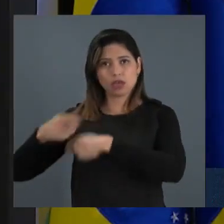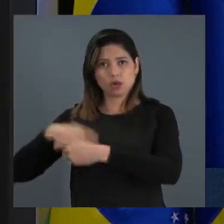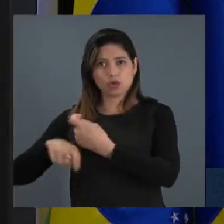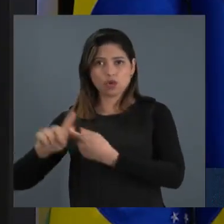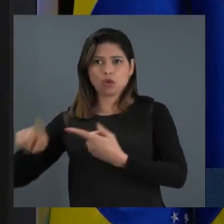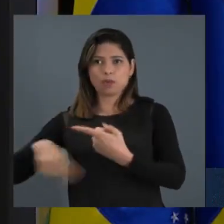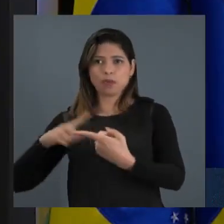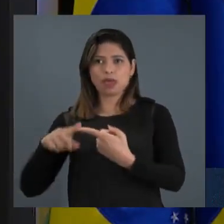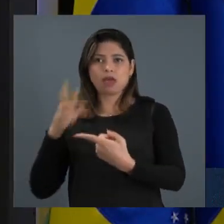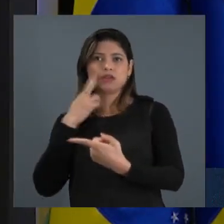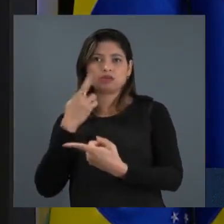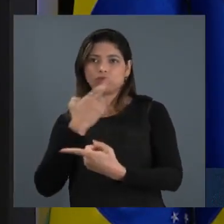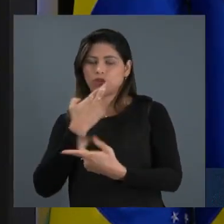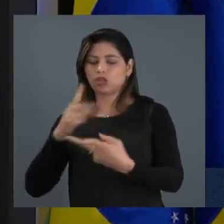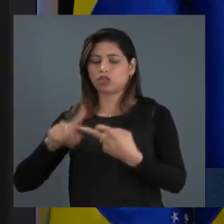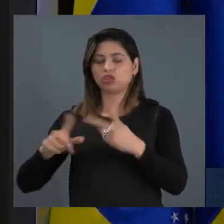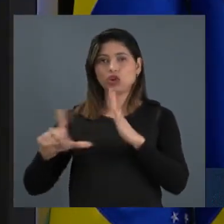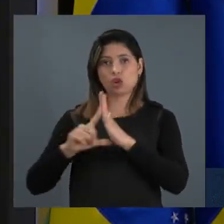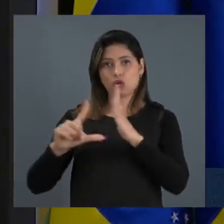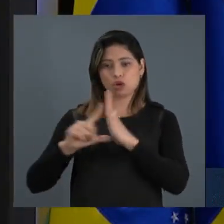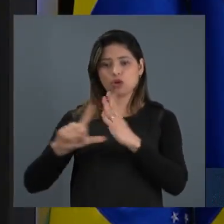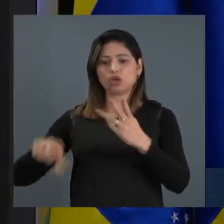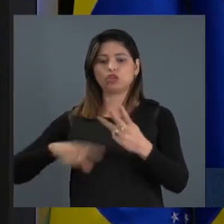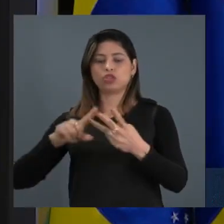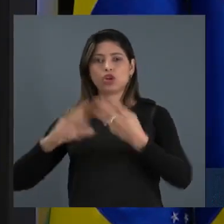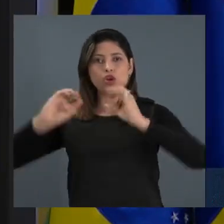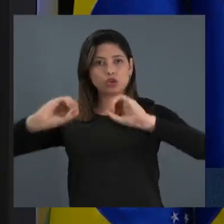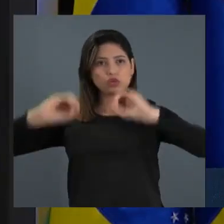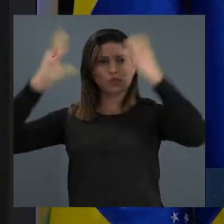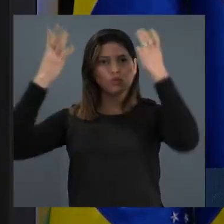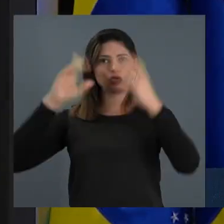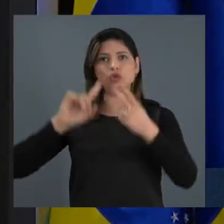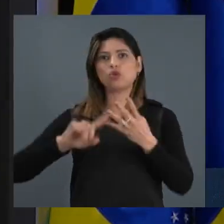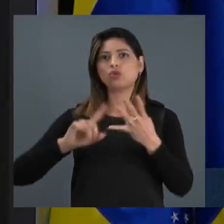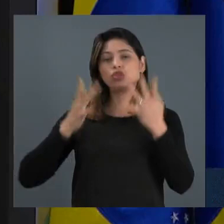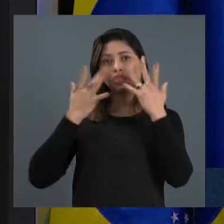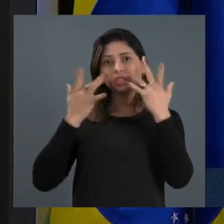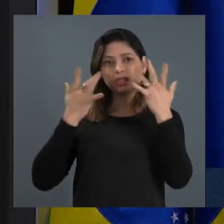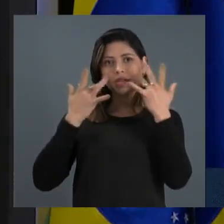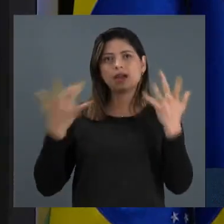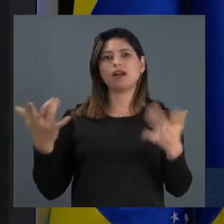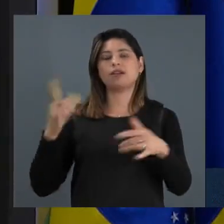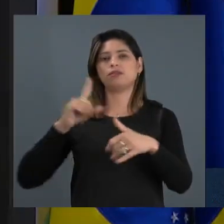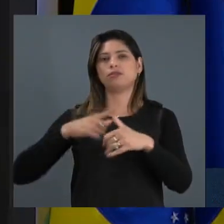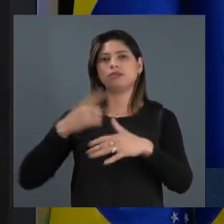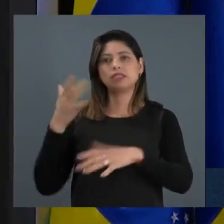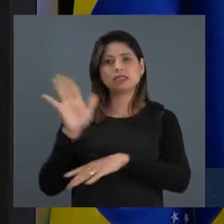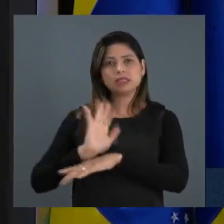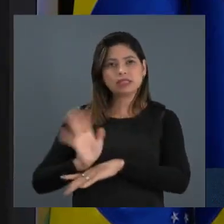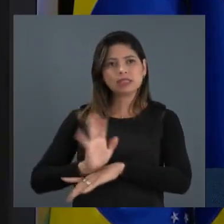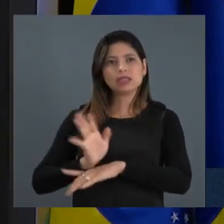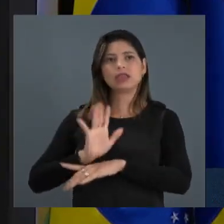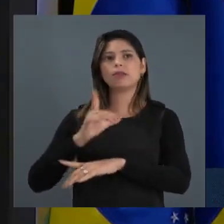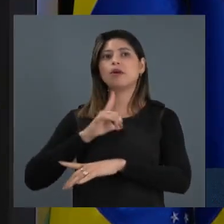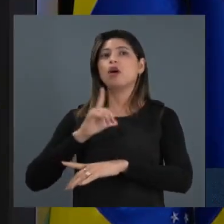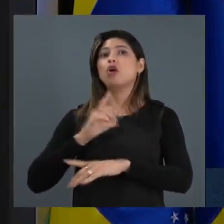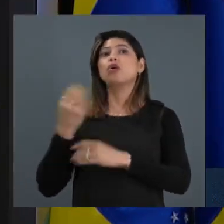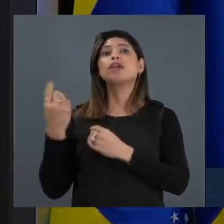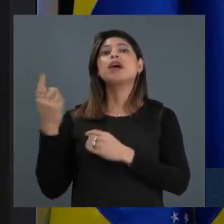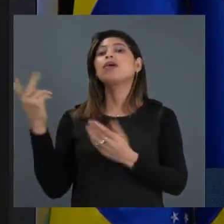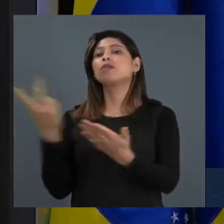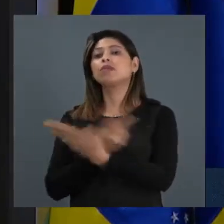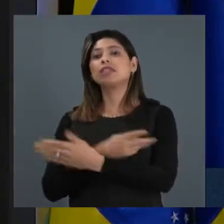restaurantes, lojas, shows, teatro, cinema. Ocorre, na realidade, um fenômeno de